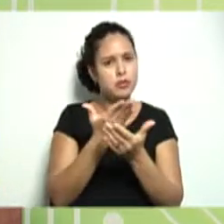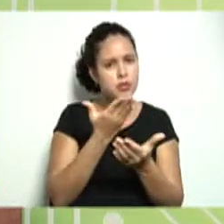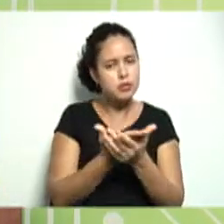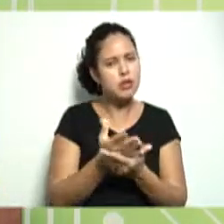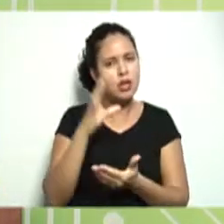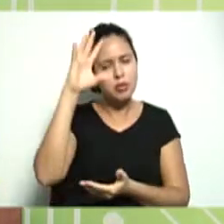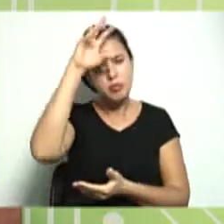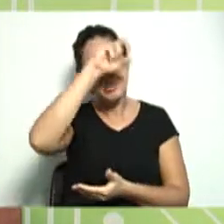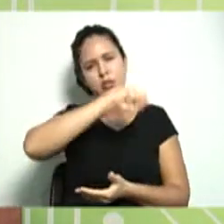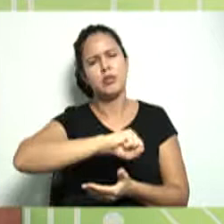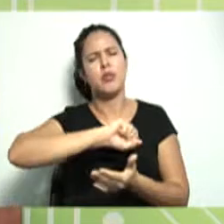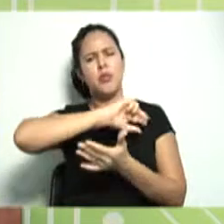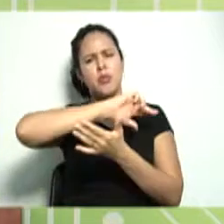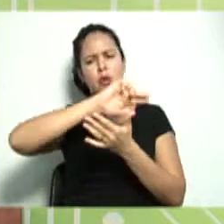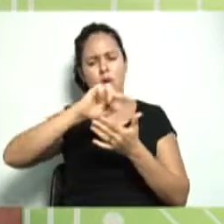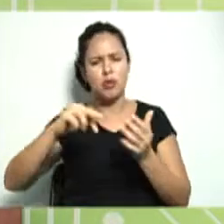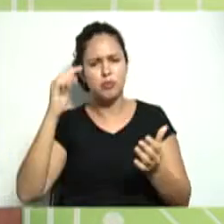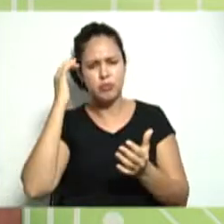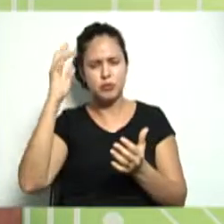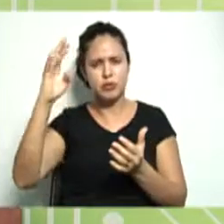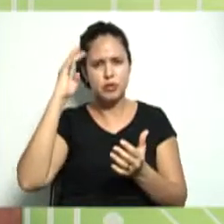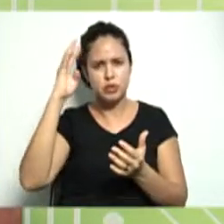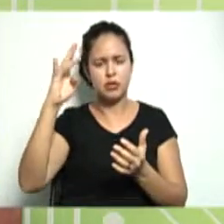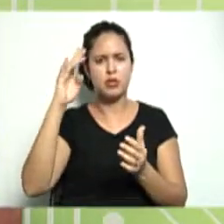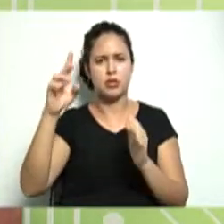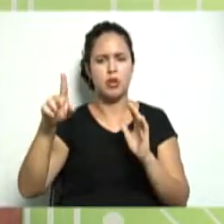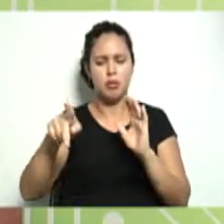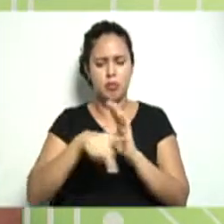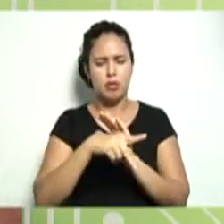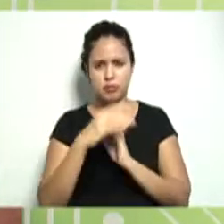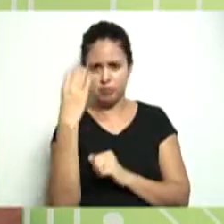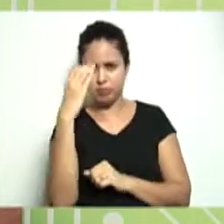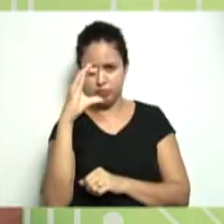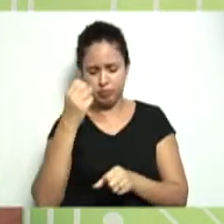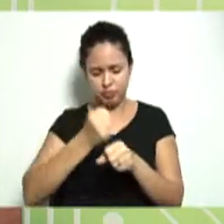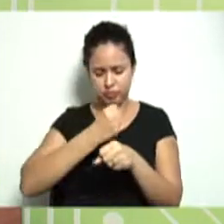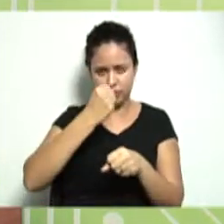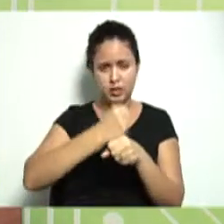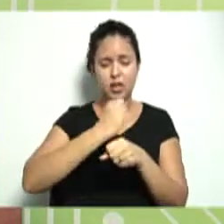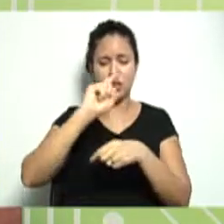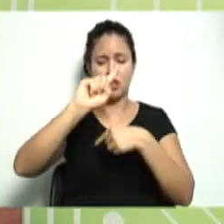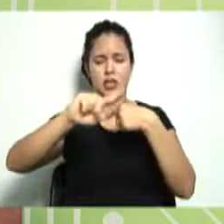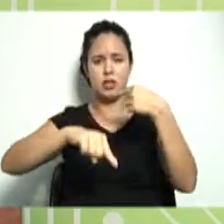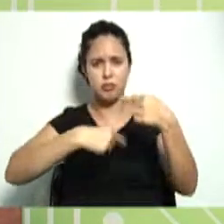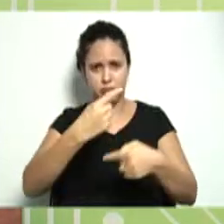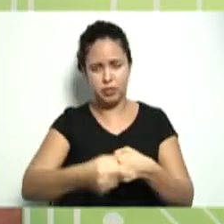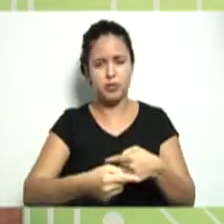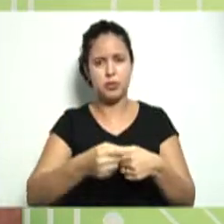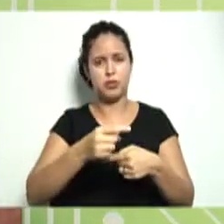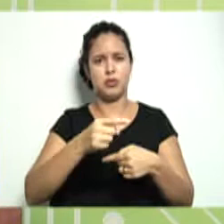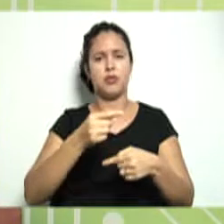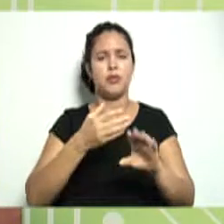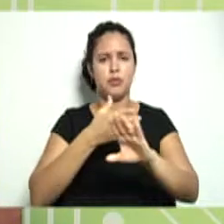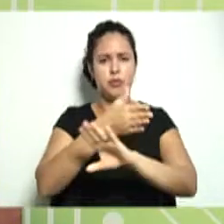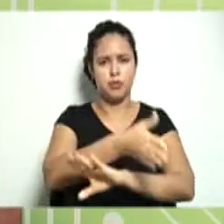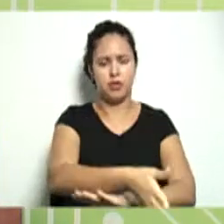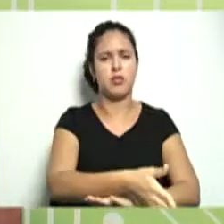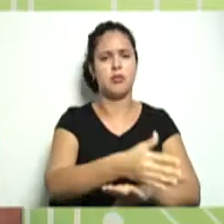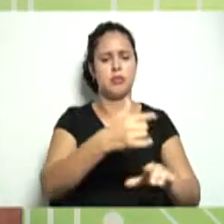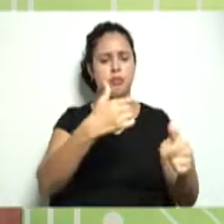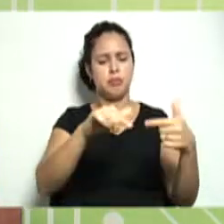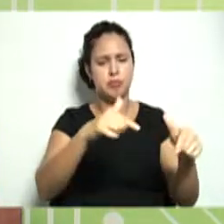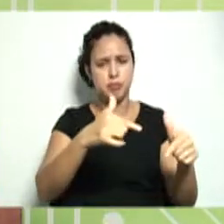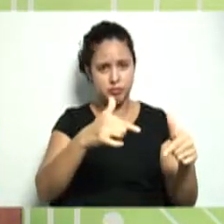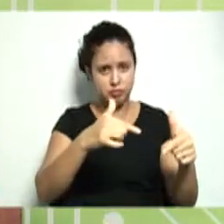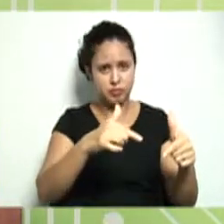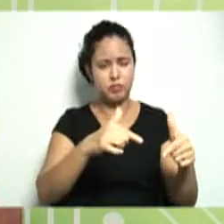aprender todos os fundamentos das ciências da construção, depois que ele vai para um estágio, para alguma coisa,